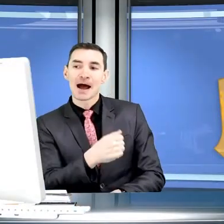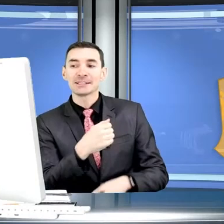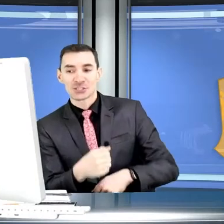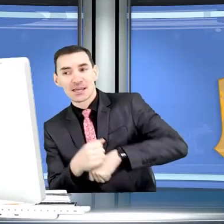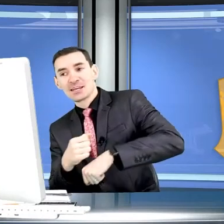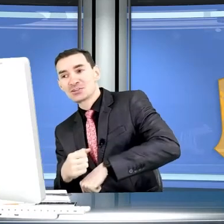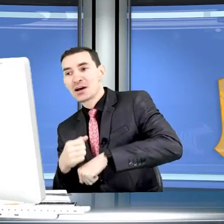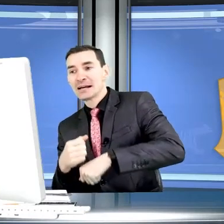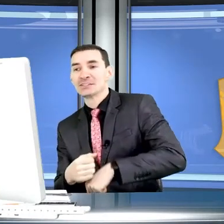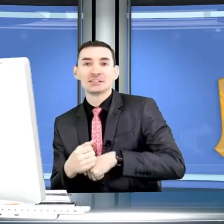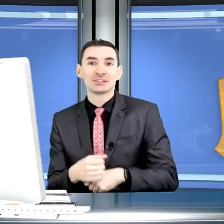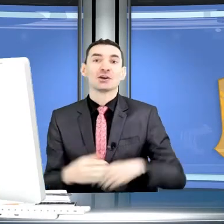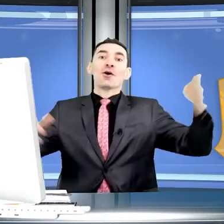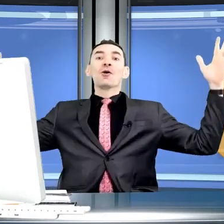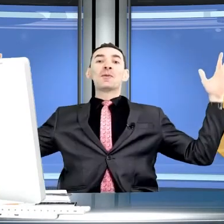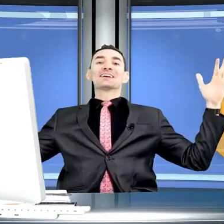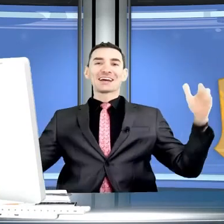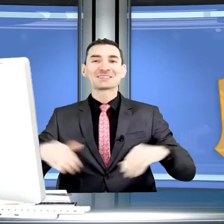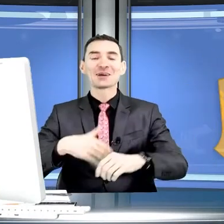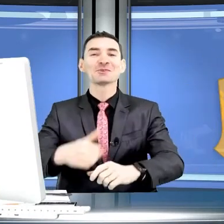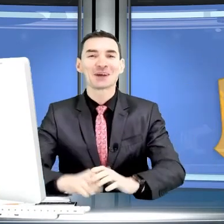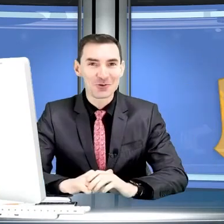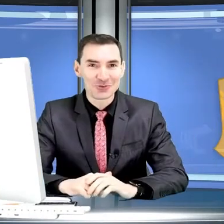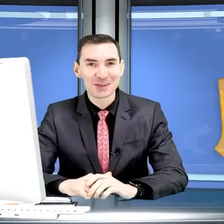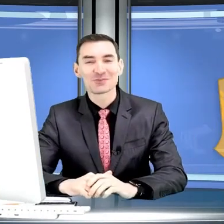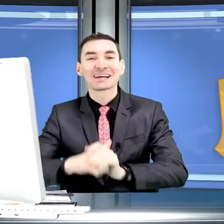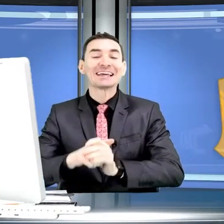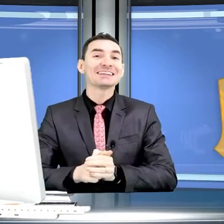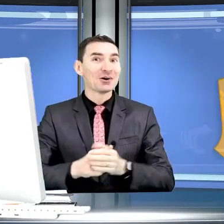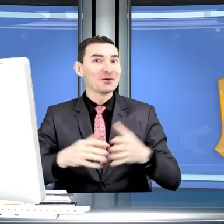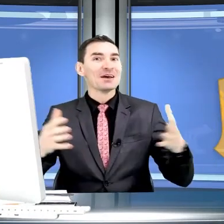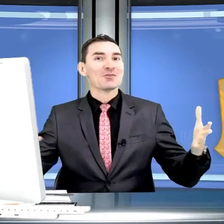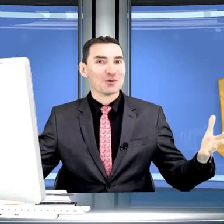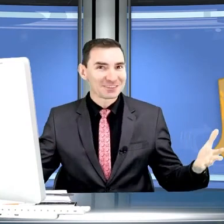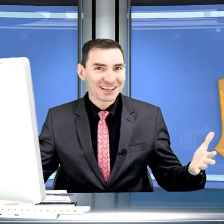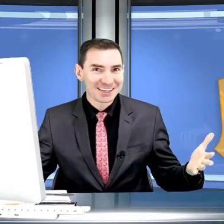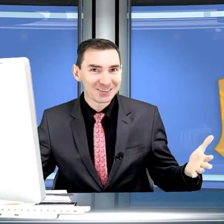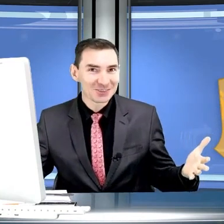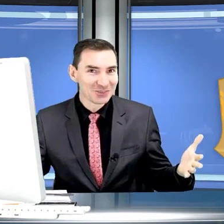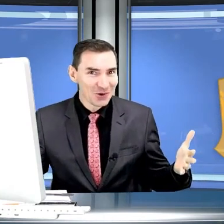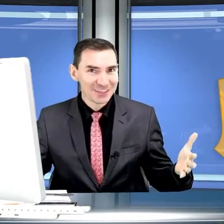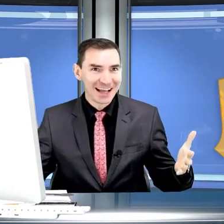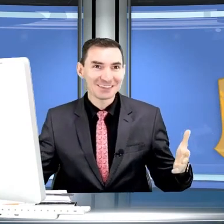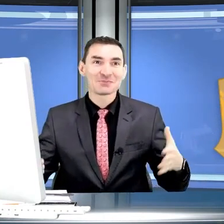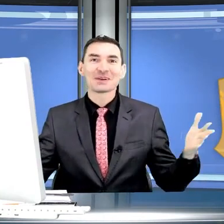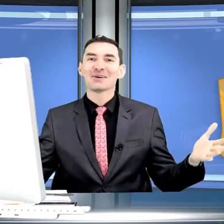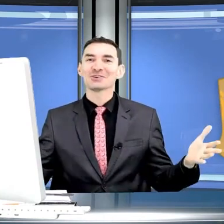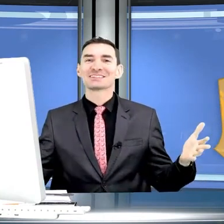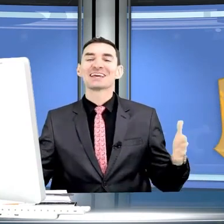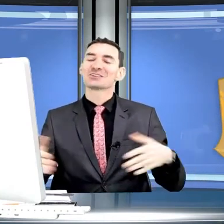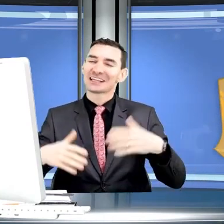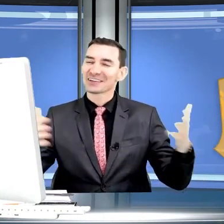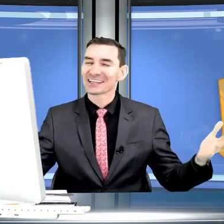desenrola, bate e joga de ladinho. Opa, já estamos ao vivo aqui, então vamos trazendo novidades